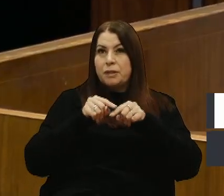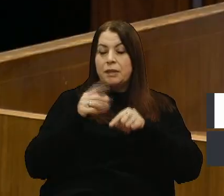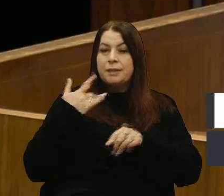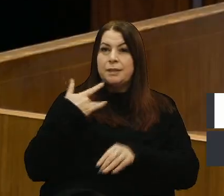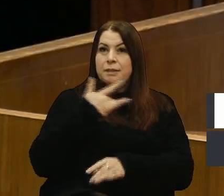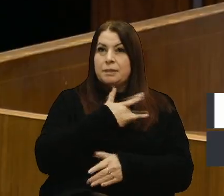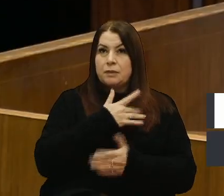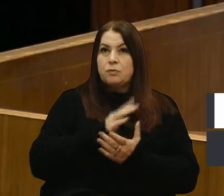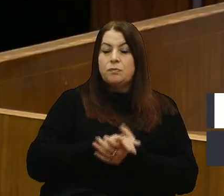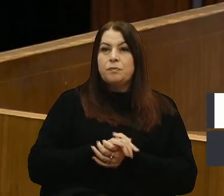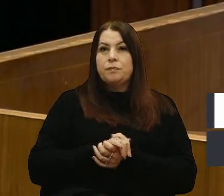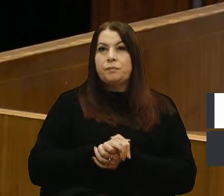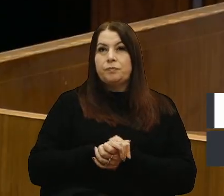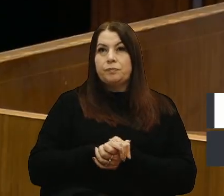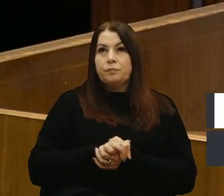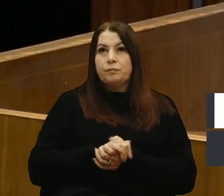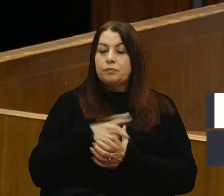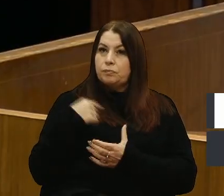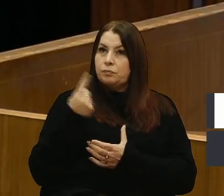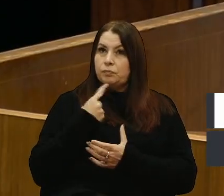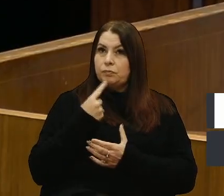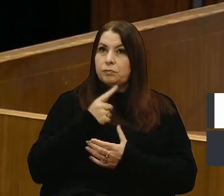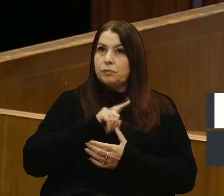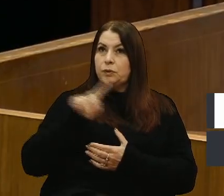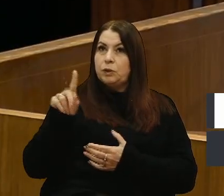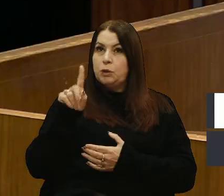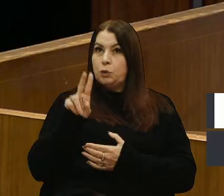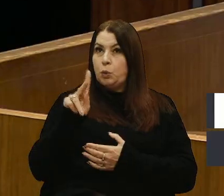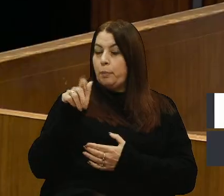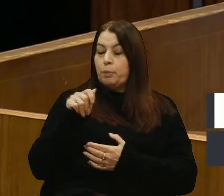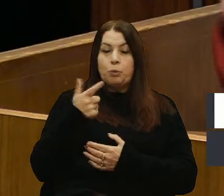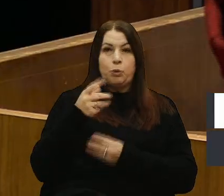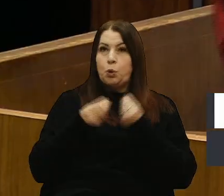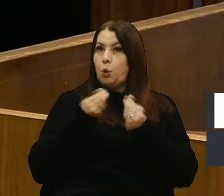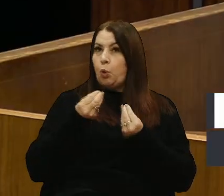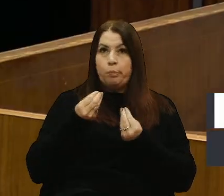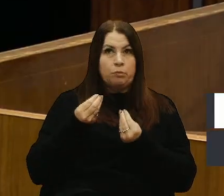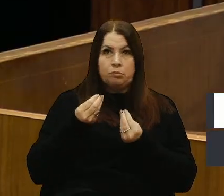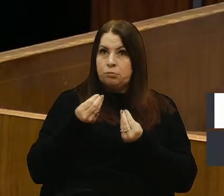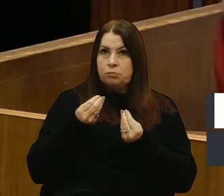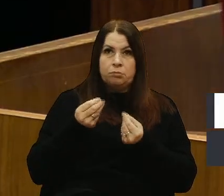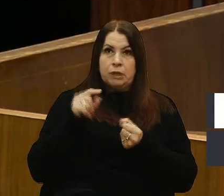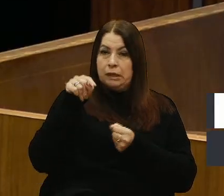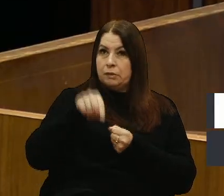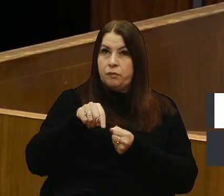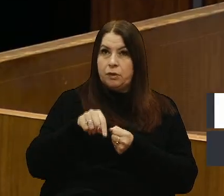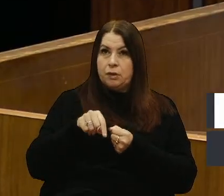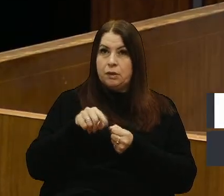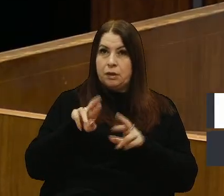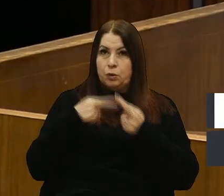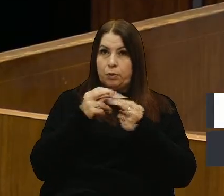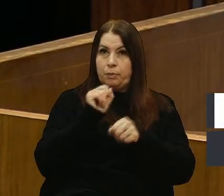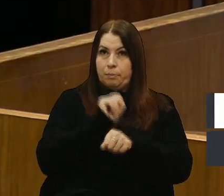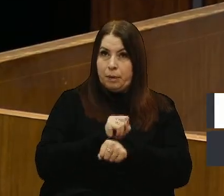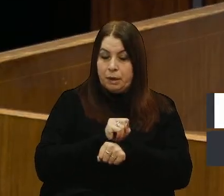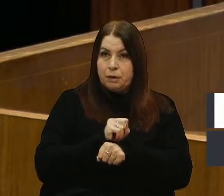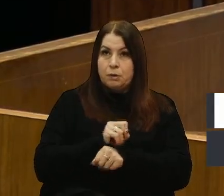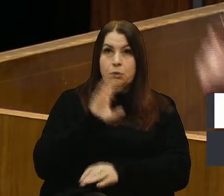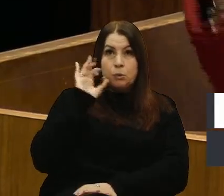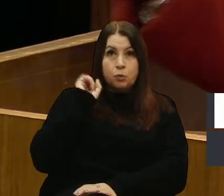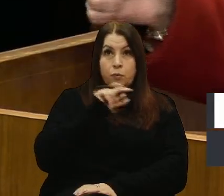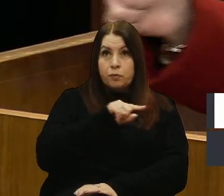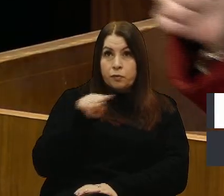saúde, e nós vamos ir na UPA, porque não dá. Quem estava aqui, a sessão foi suspensa, mas